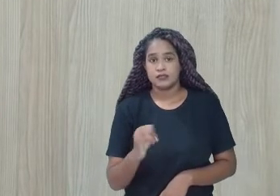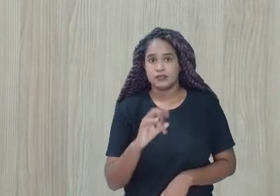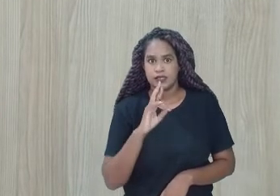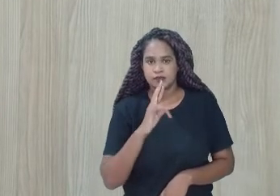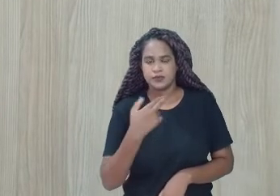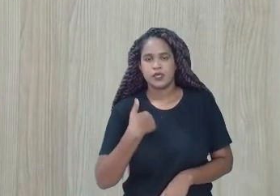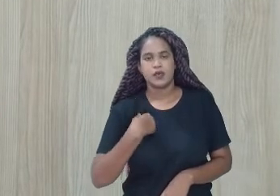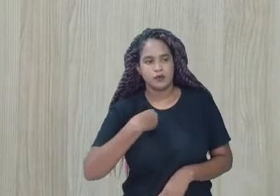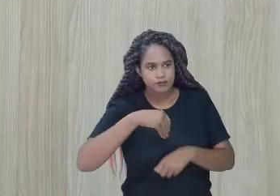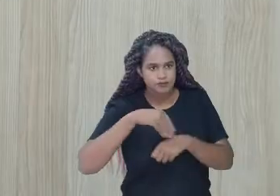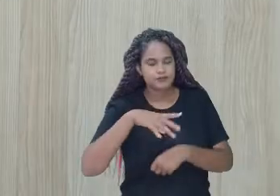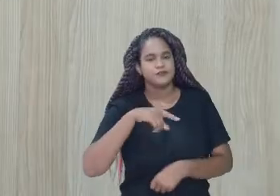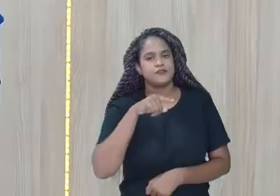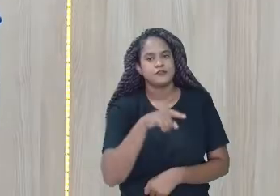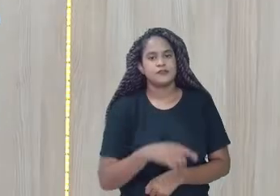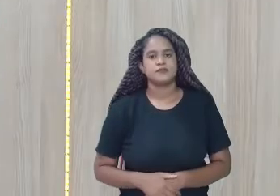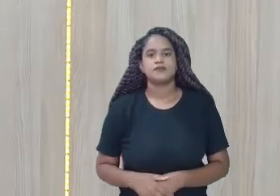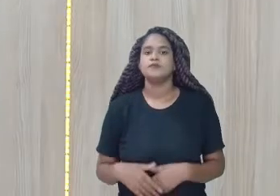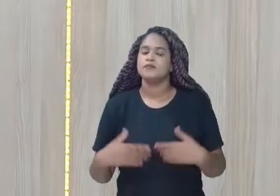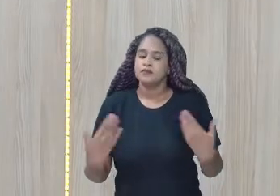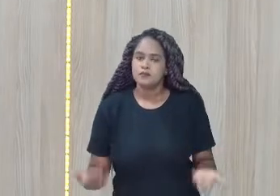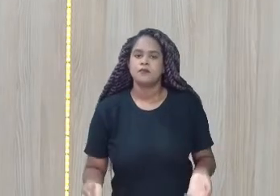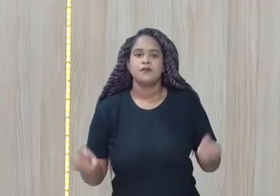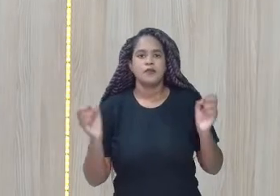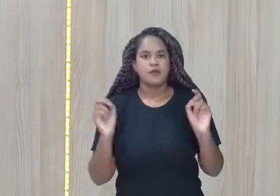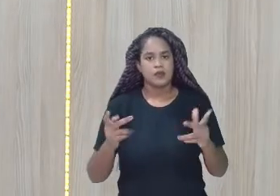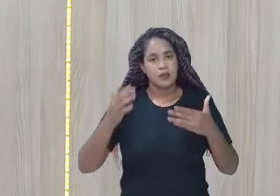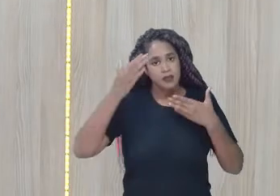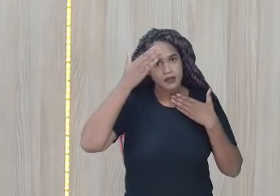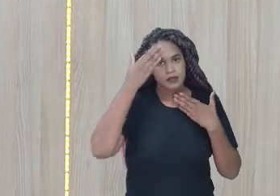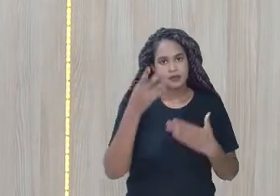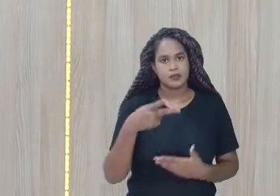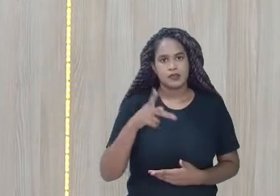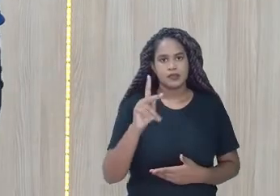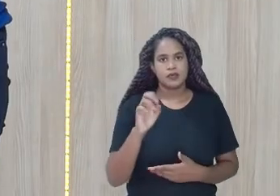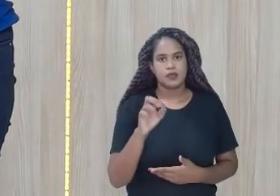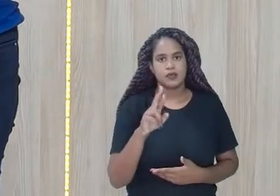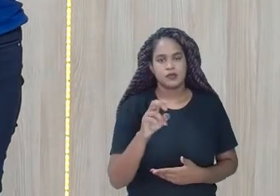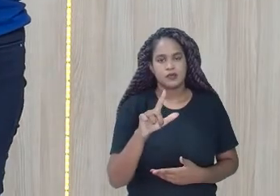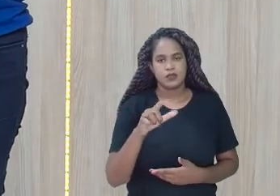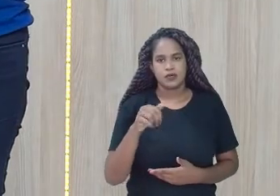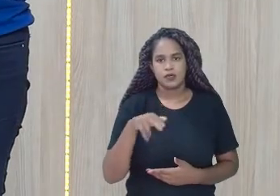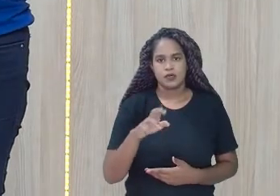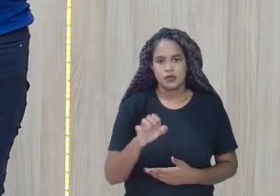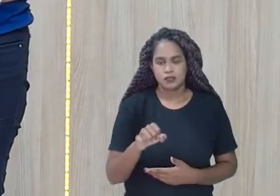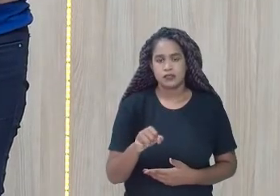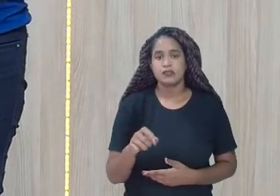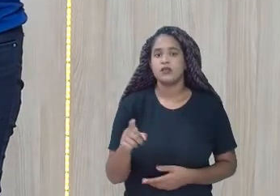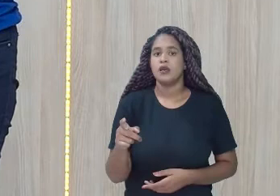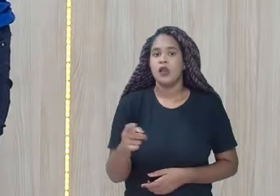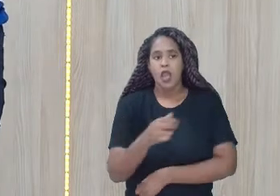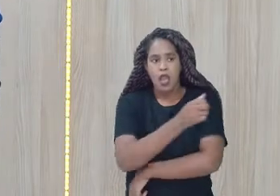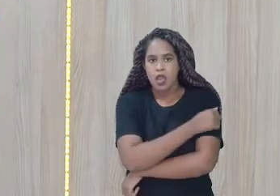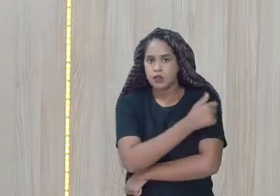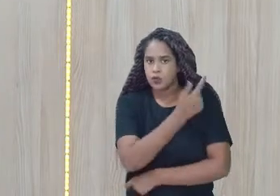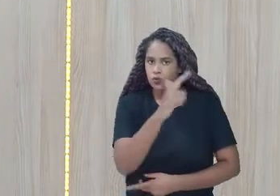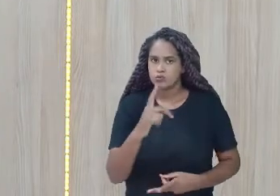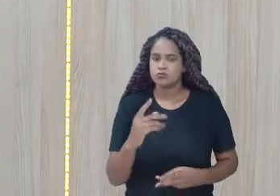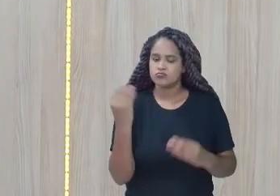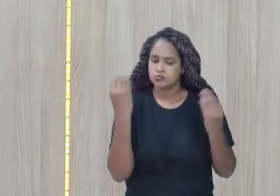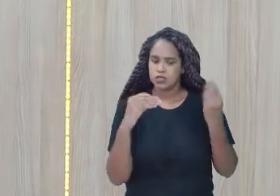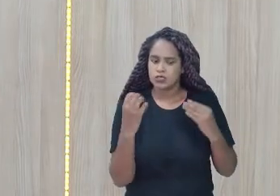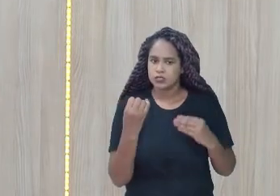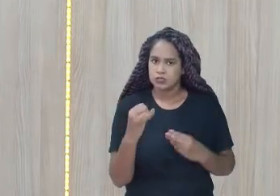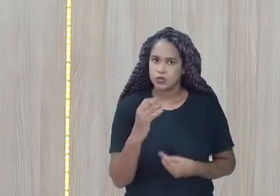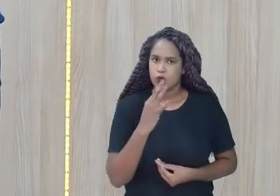passo para você, pode continuar. Então, desde já agradeço a Caroline e Diógenes e Andriele, coloquem aí se vocês tinham conhecimento ou